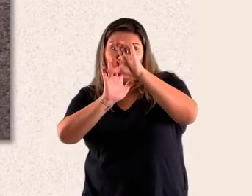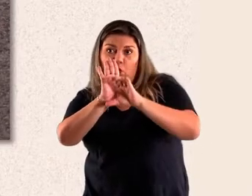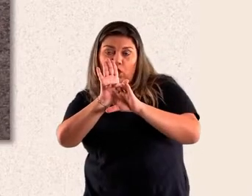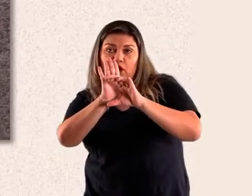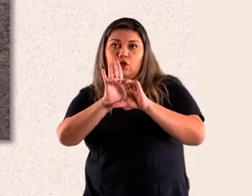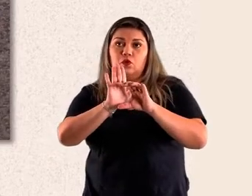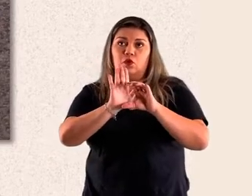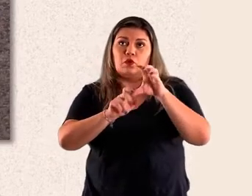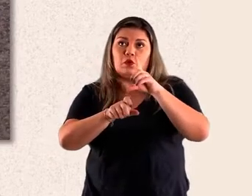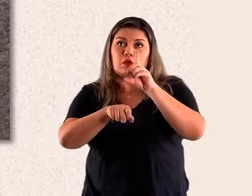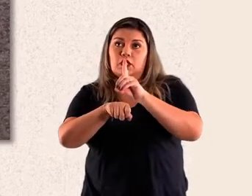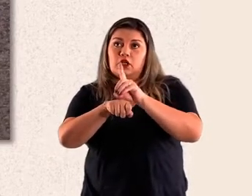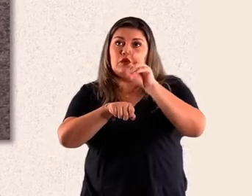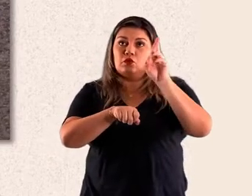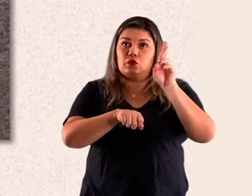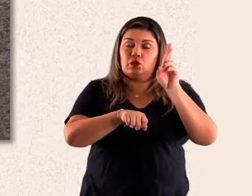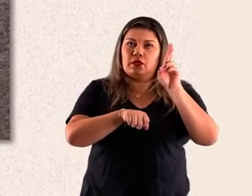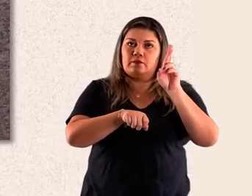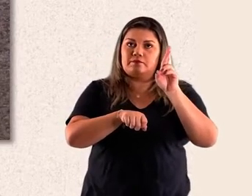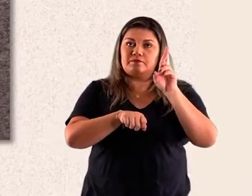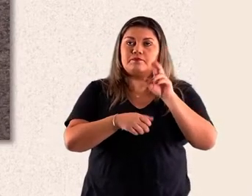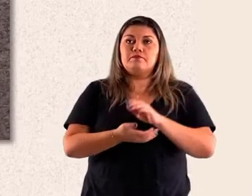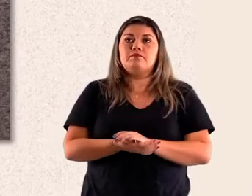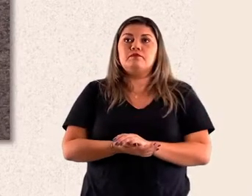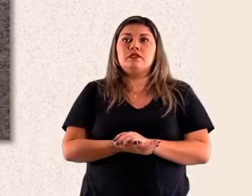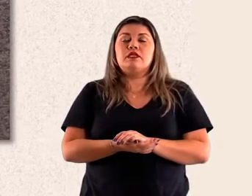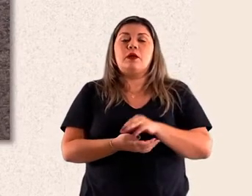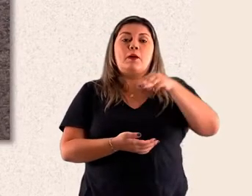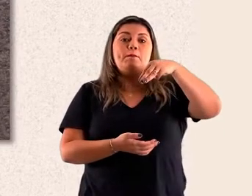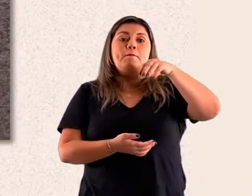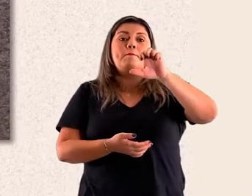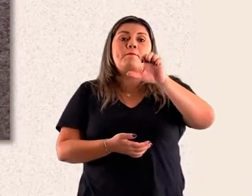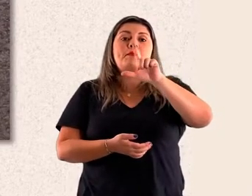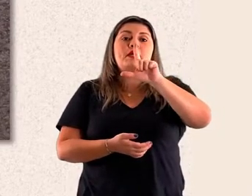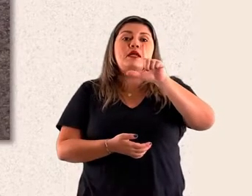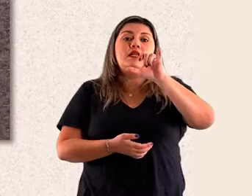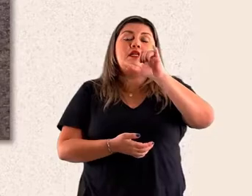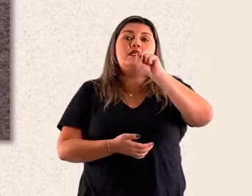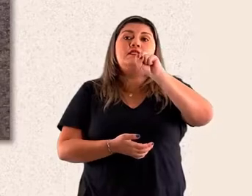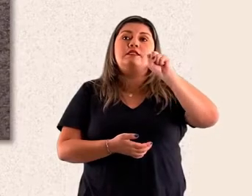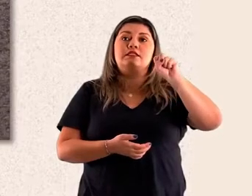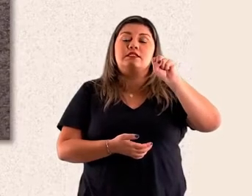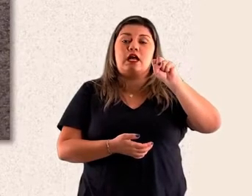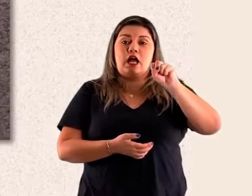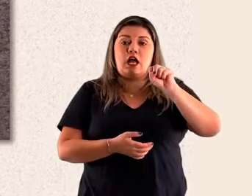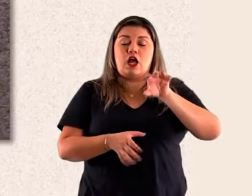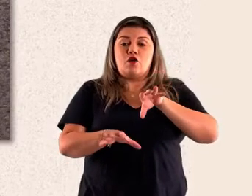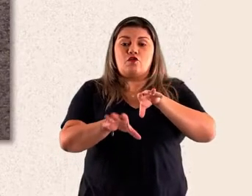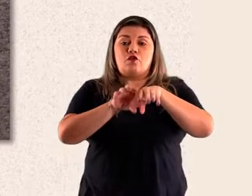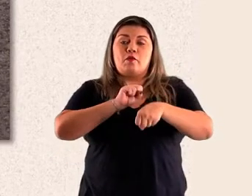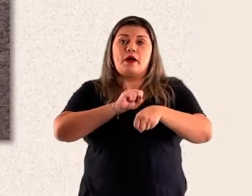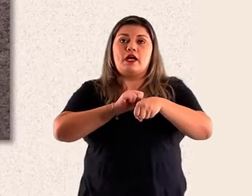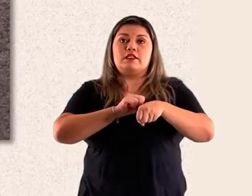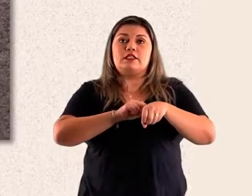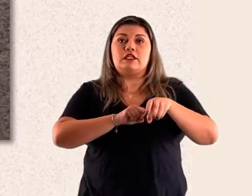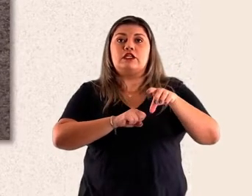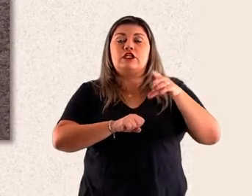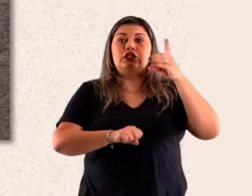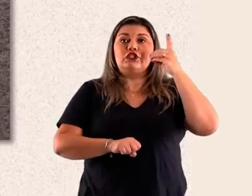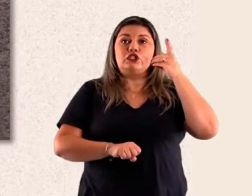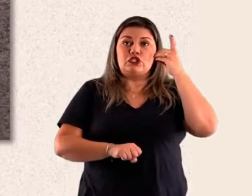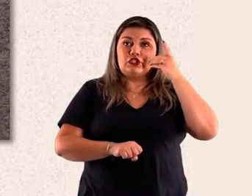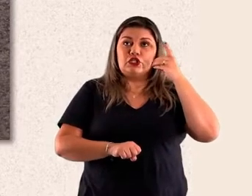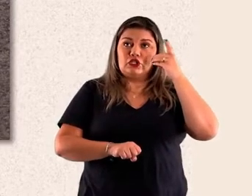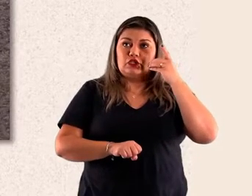a palavra para ela a Doutora Melissa Sanchez é graduado em direito pela USP promotora de justiça em